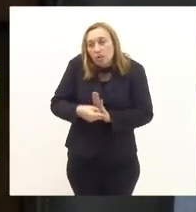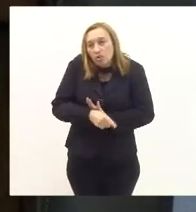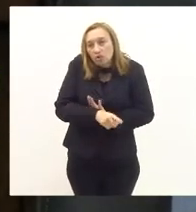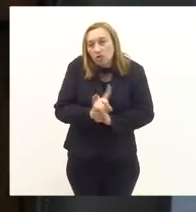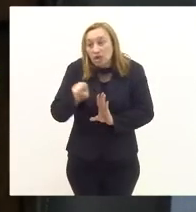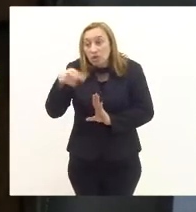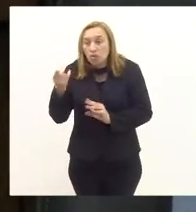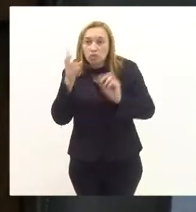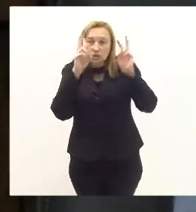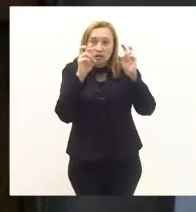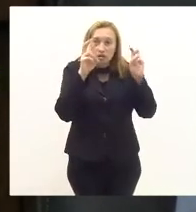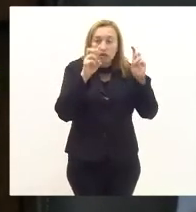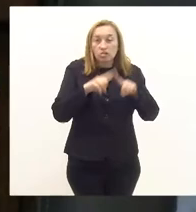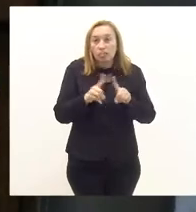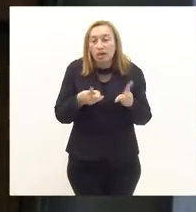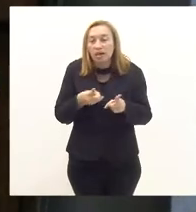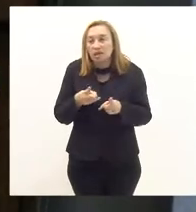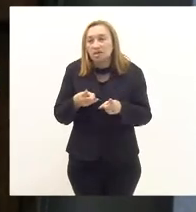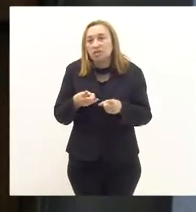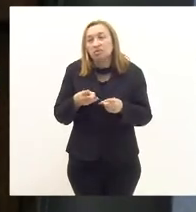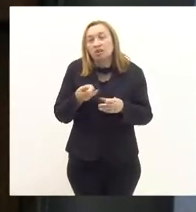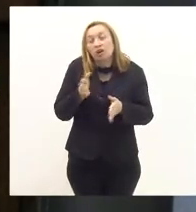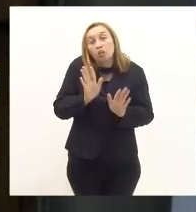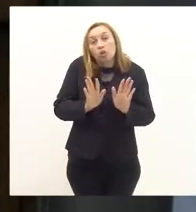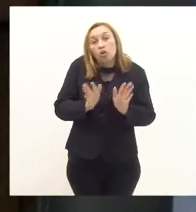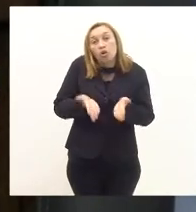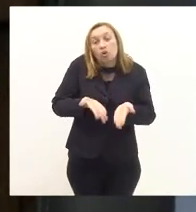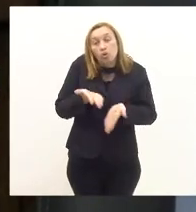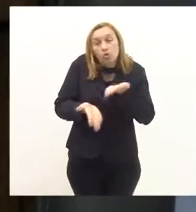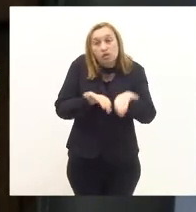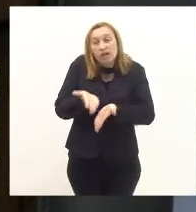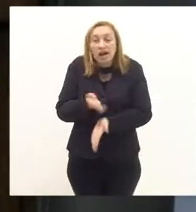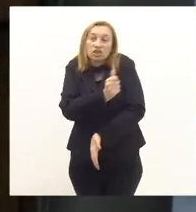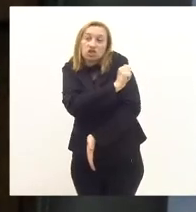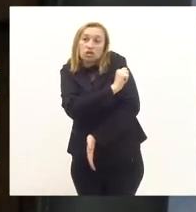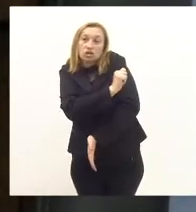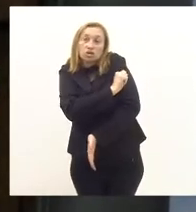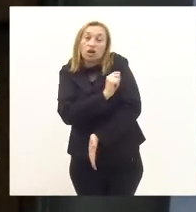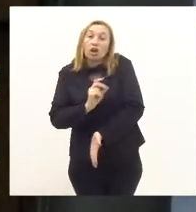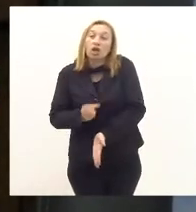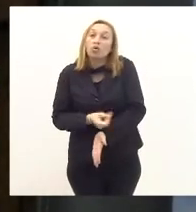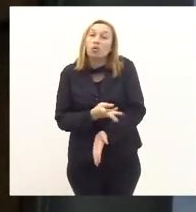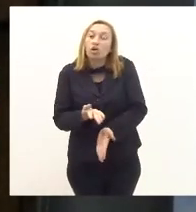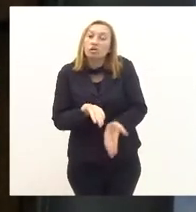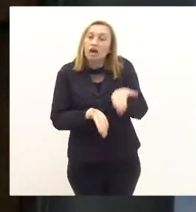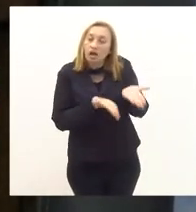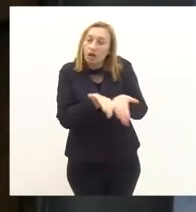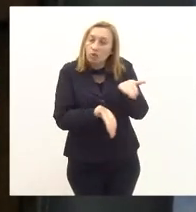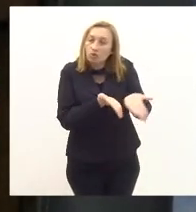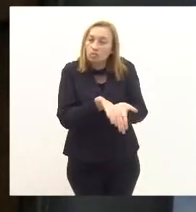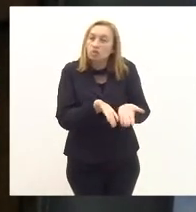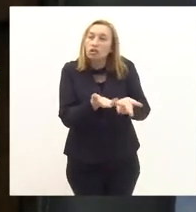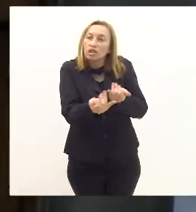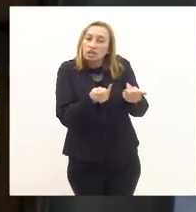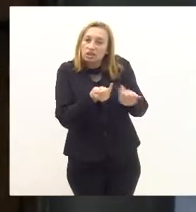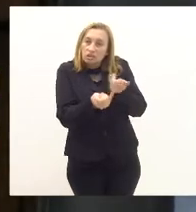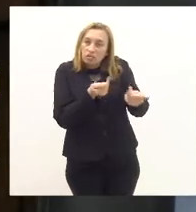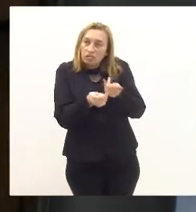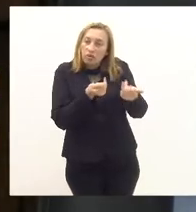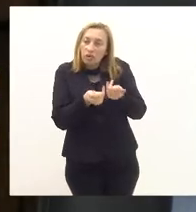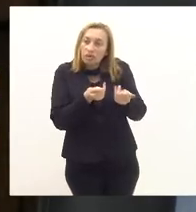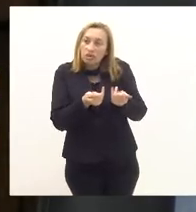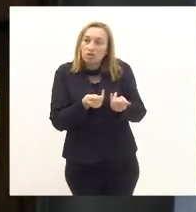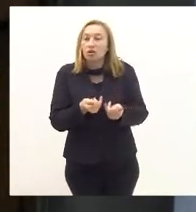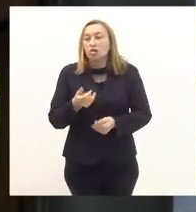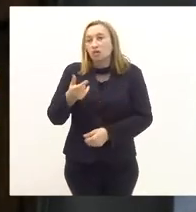outros assuntos, mas ali a gente vai cuidar de aluno. Então, enquanto for aluno, a gente recebe as informações. Quando vem a